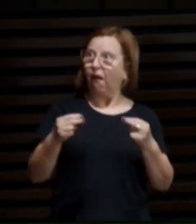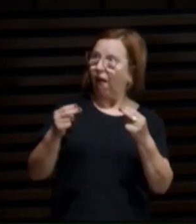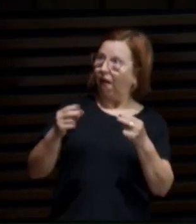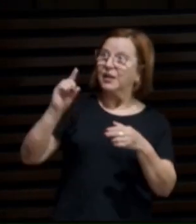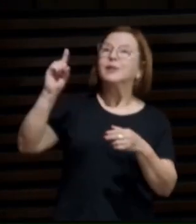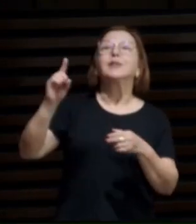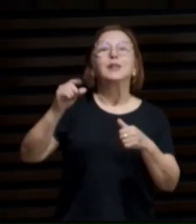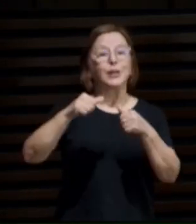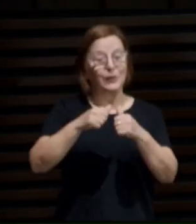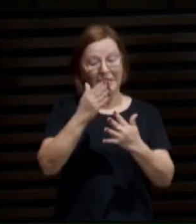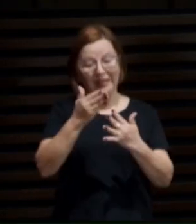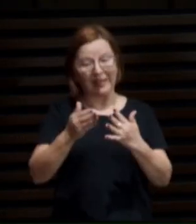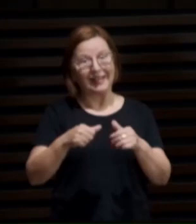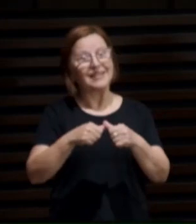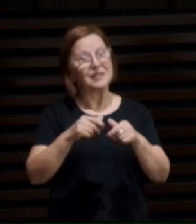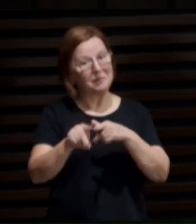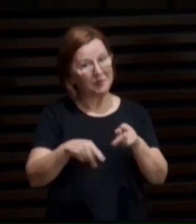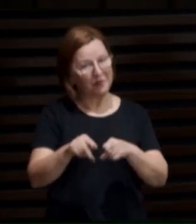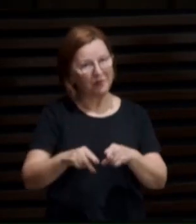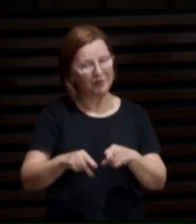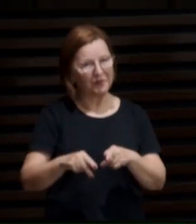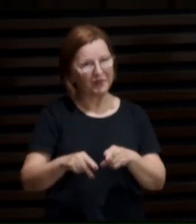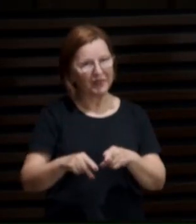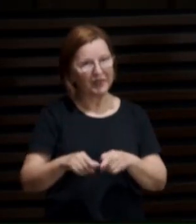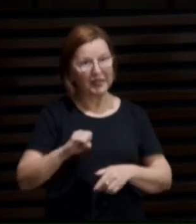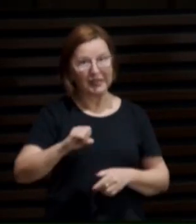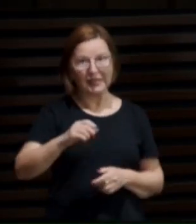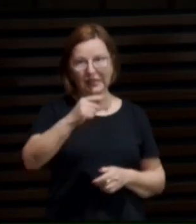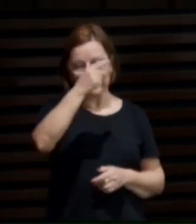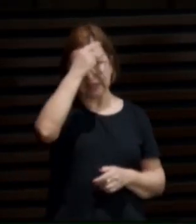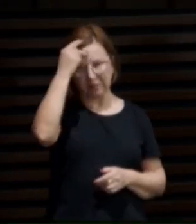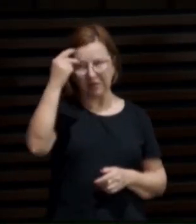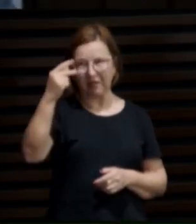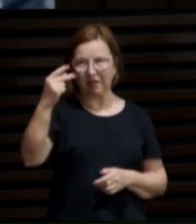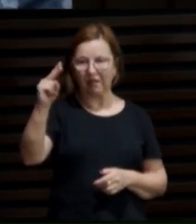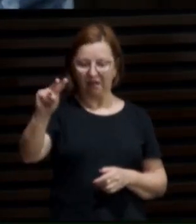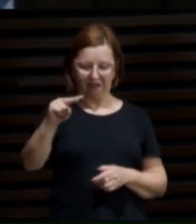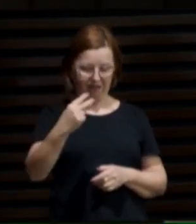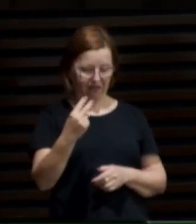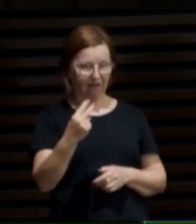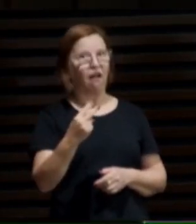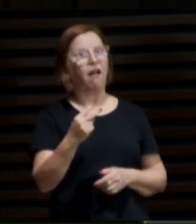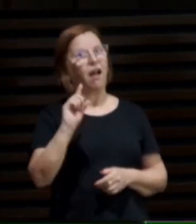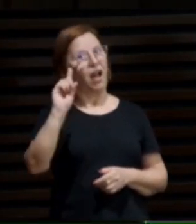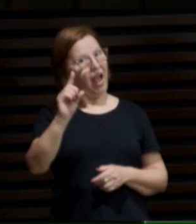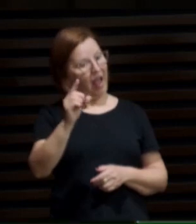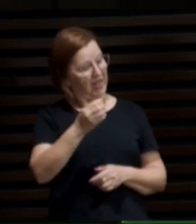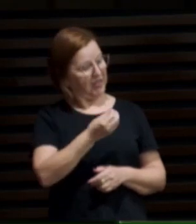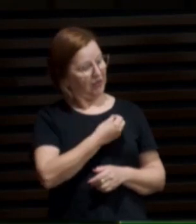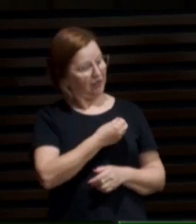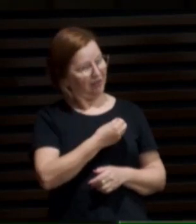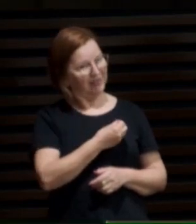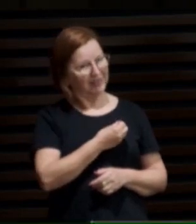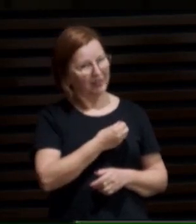Deus está no meio desse povo. Quando alguém olhar para a nossa vida na semana, vai falar assim, Deus habita nesse, alguma coisa tem diferente. Esse povo,